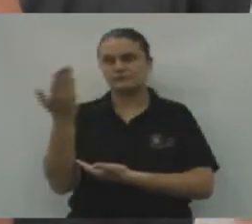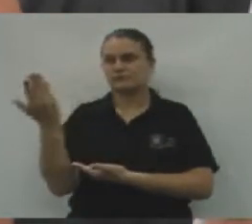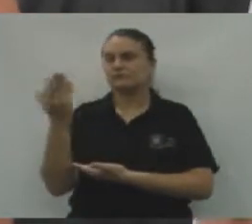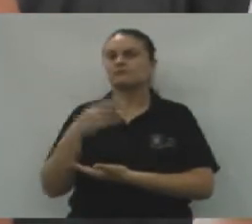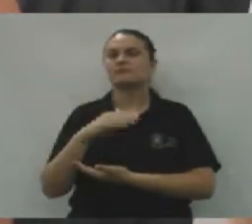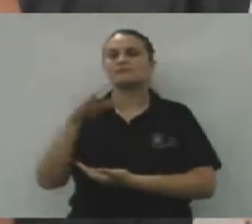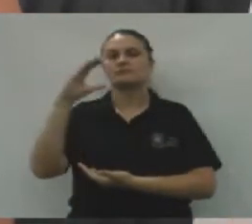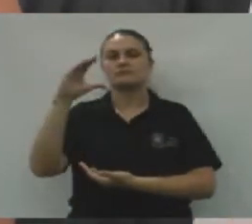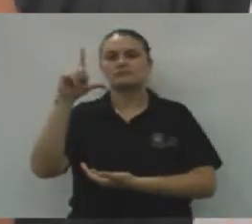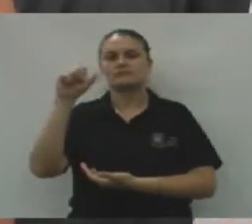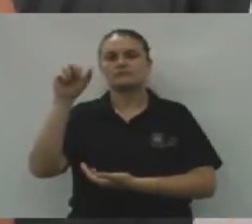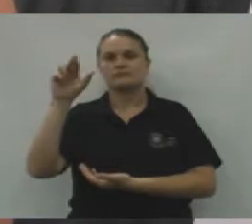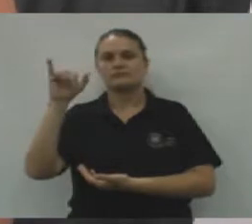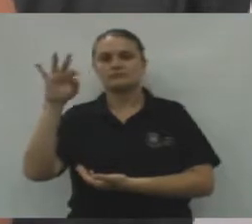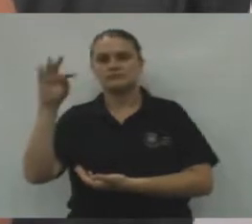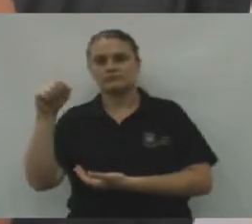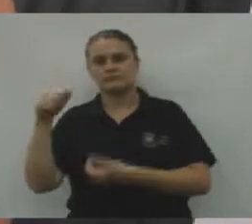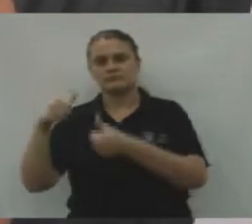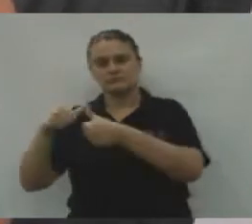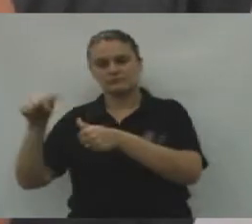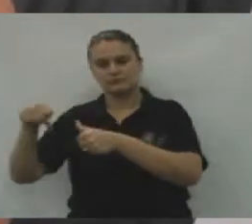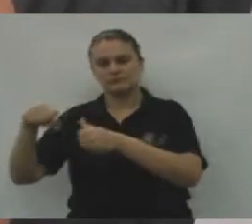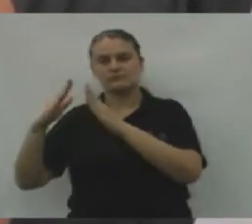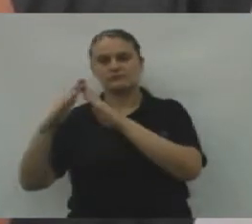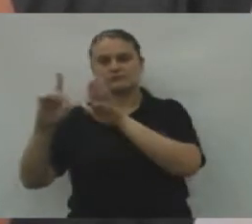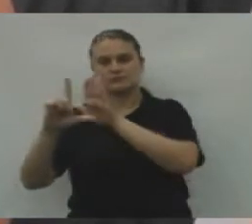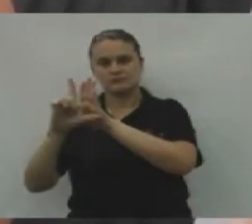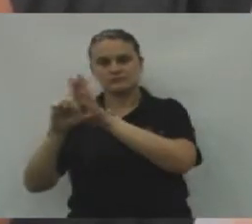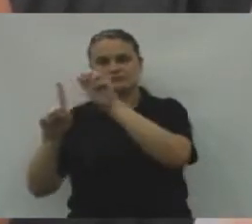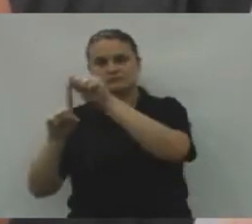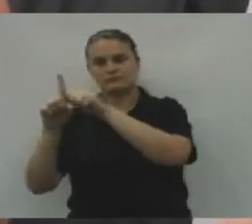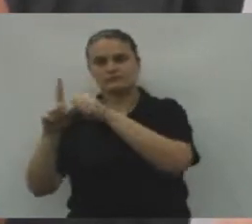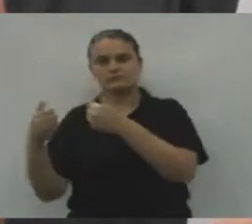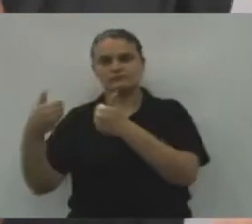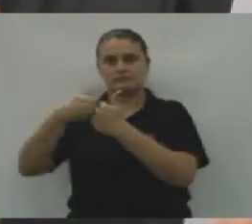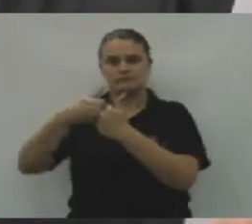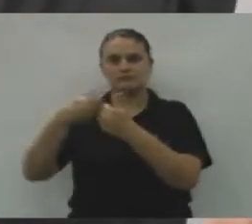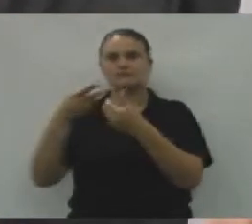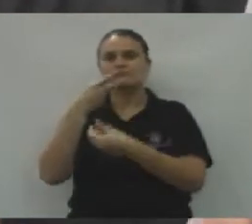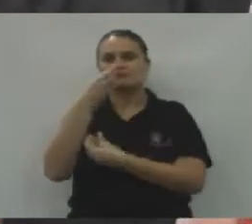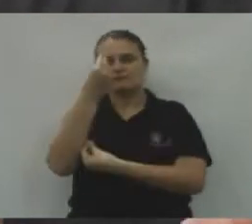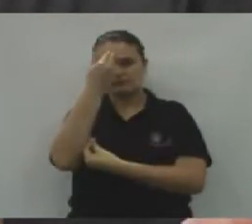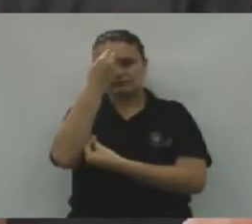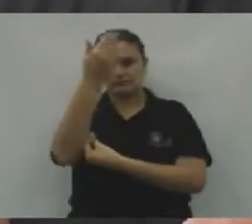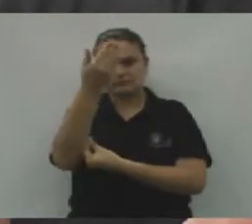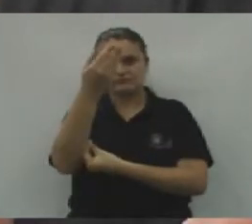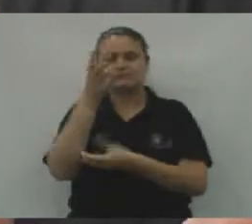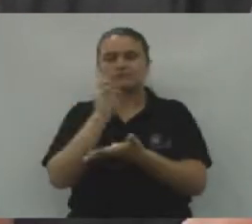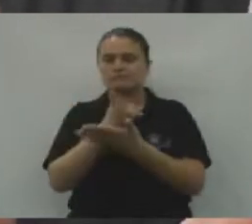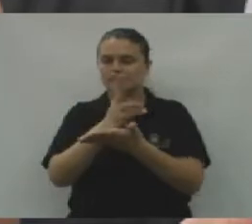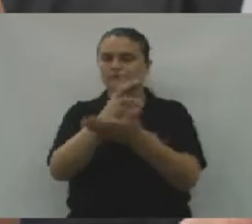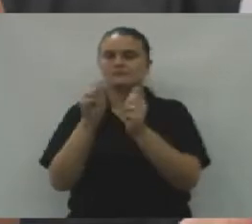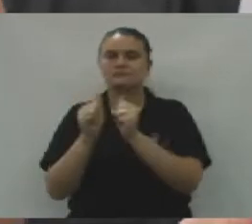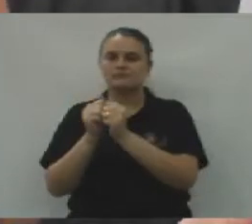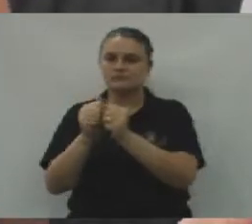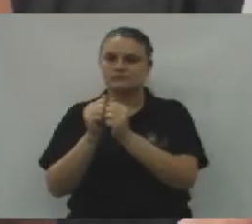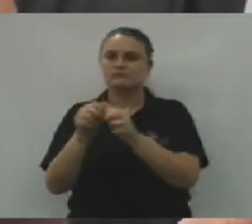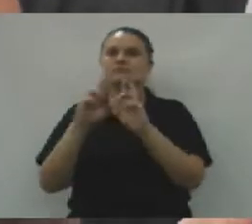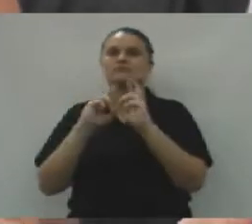colega Clarito pela passagem aqui nessa Casa de Leis. Agradecer a todos que esse ano estiveram conosco, vindo